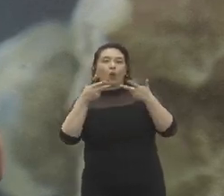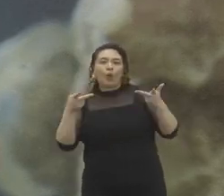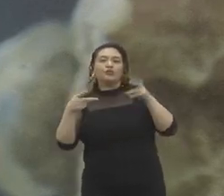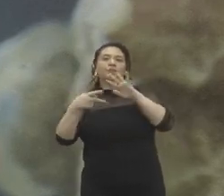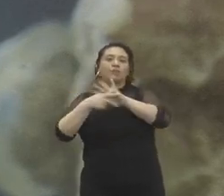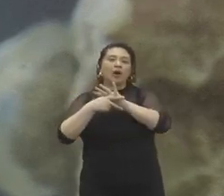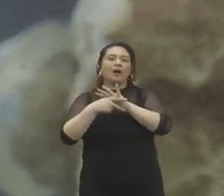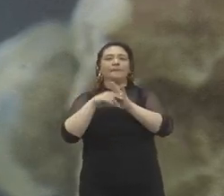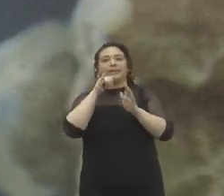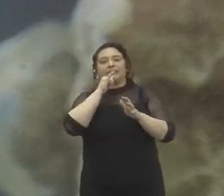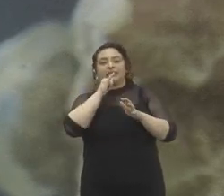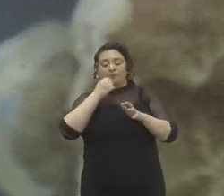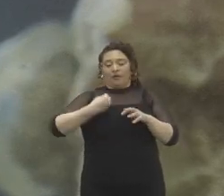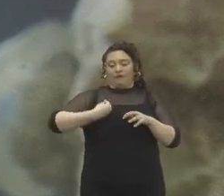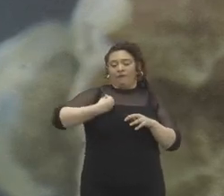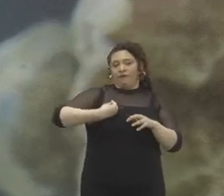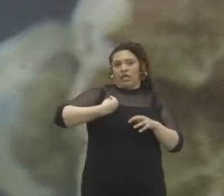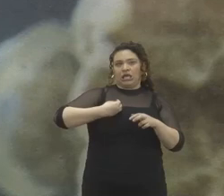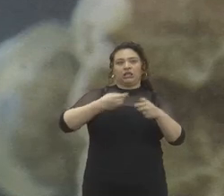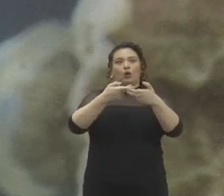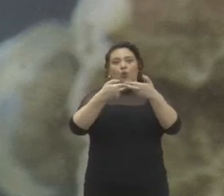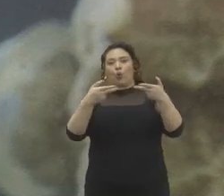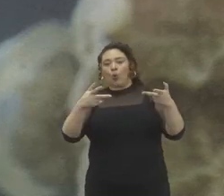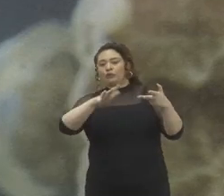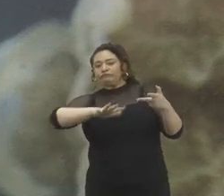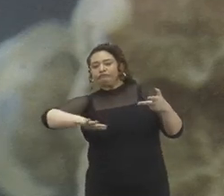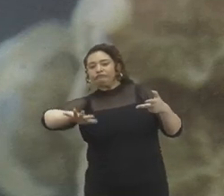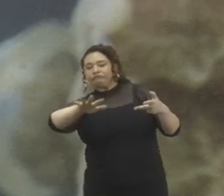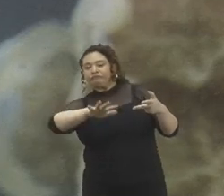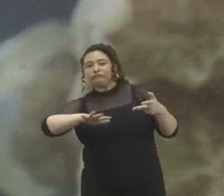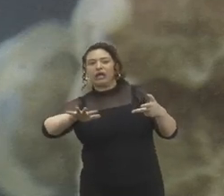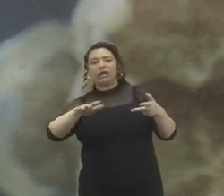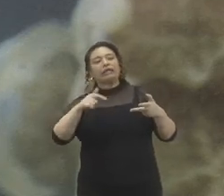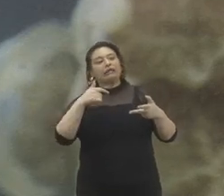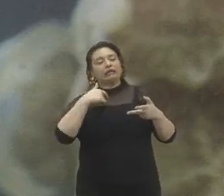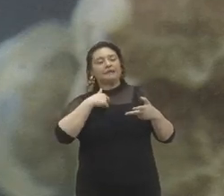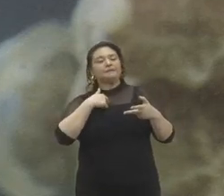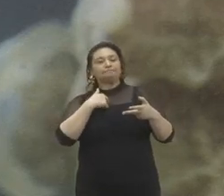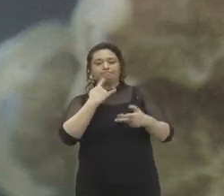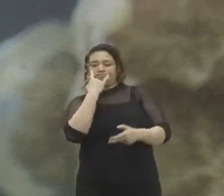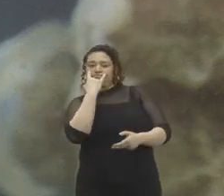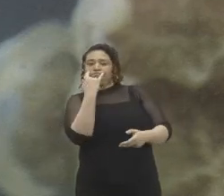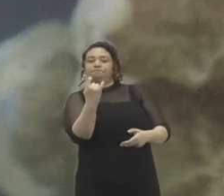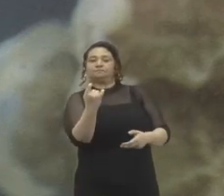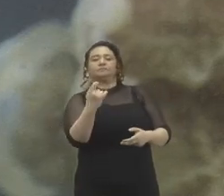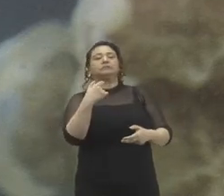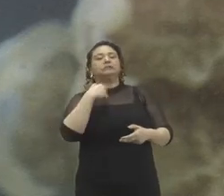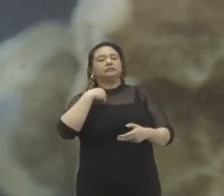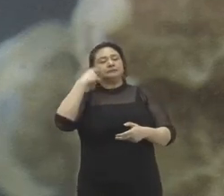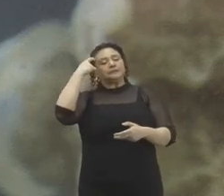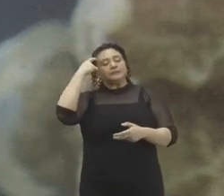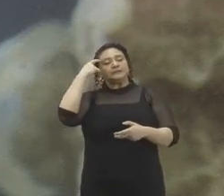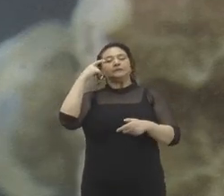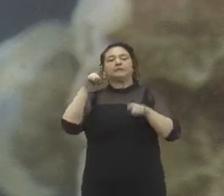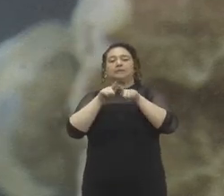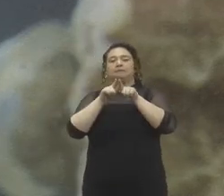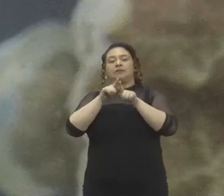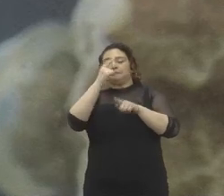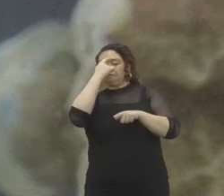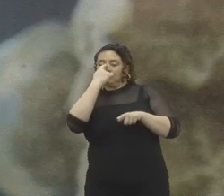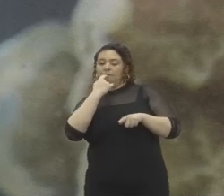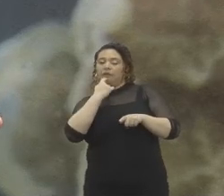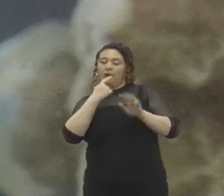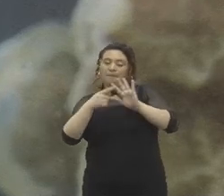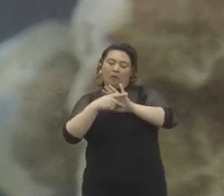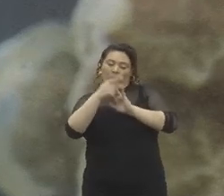o a vida que mais me me me estimulava intelectualmente pessoalmente e tal